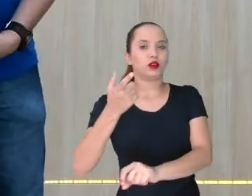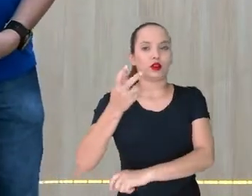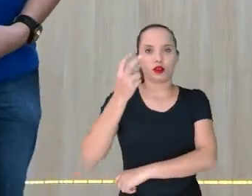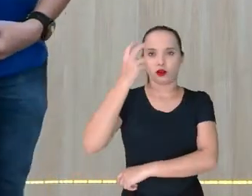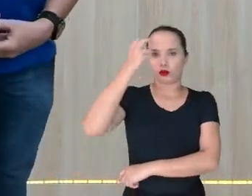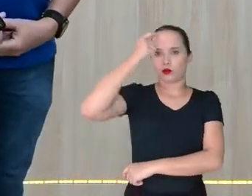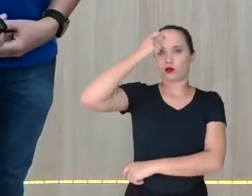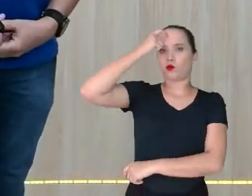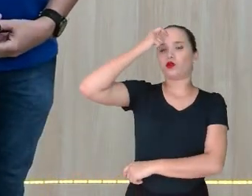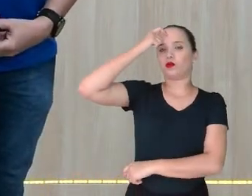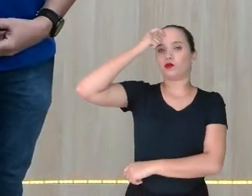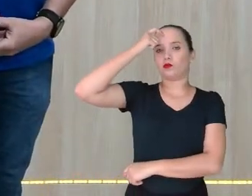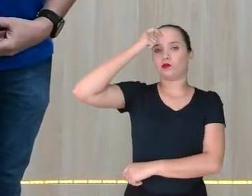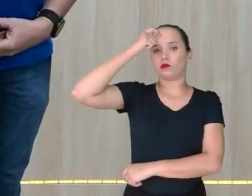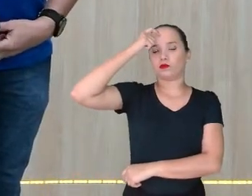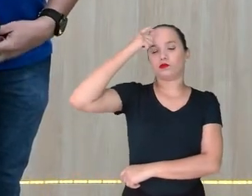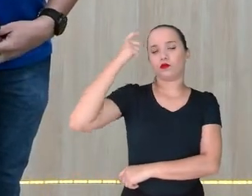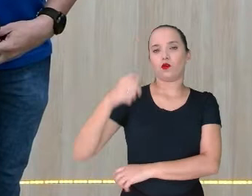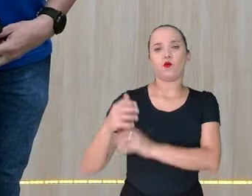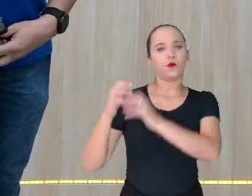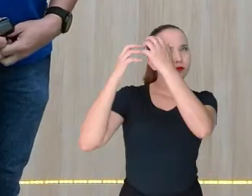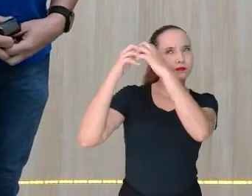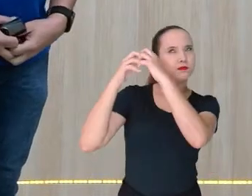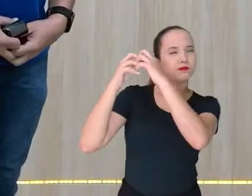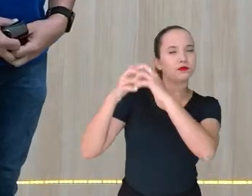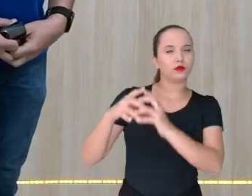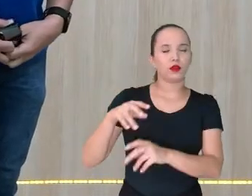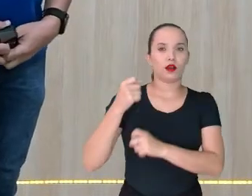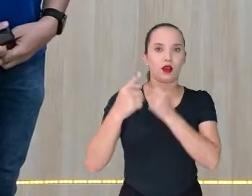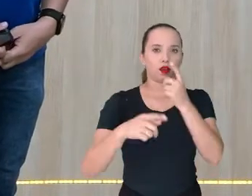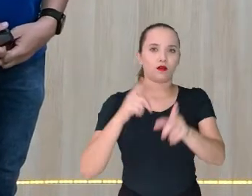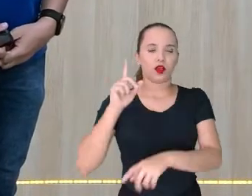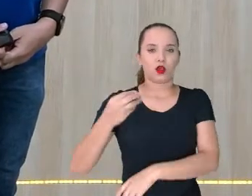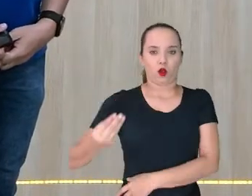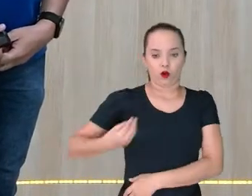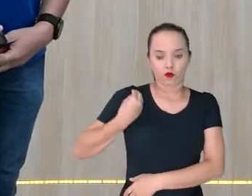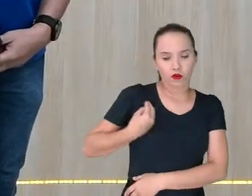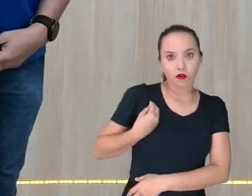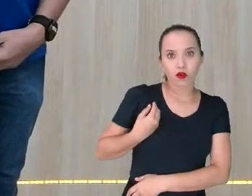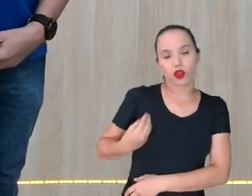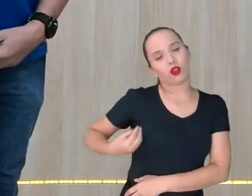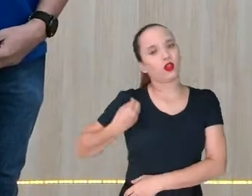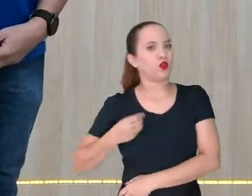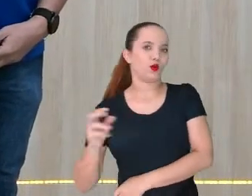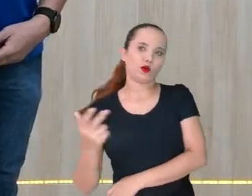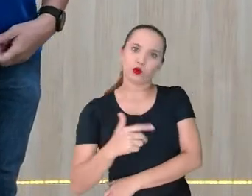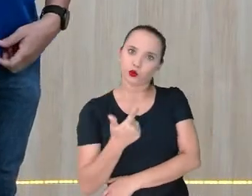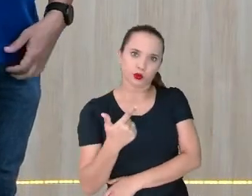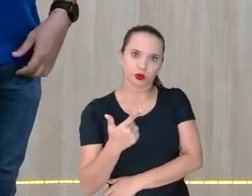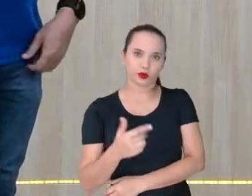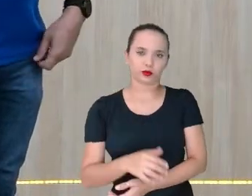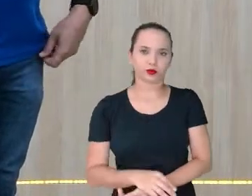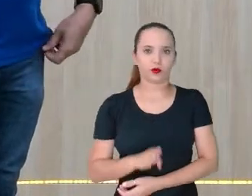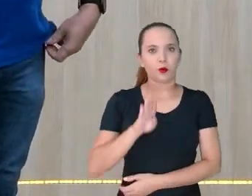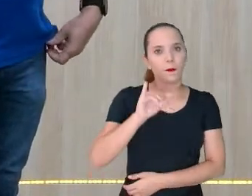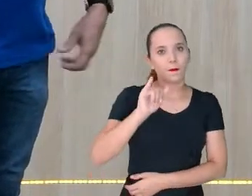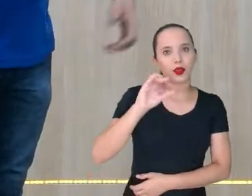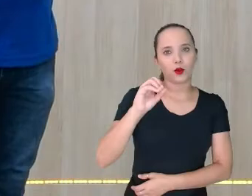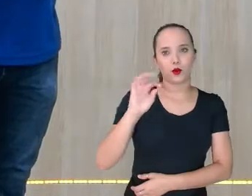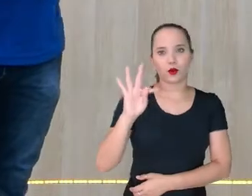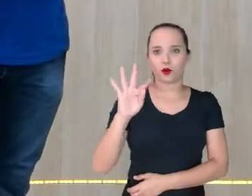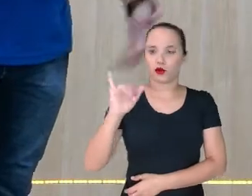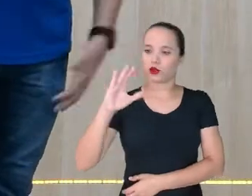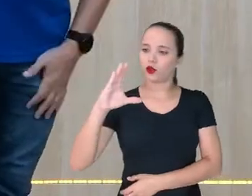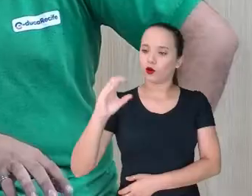racionalidade no uso. Às vezes, em ciência, ser vivente e não vivente. É, biótico e abiótico. Muito, hein? Sempre tem